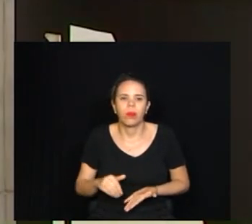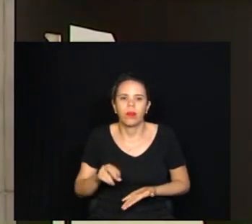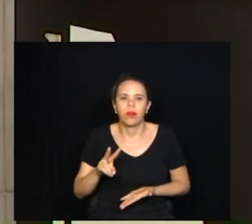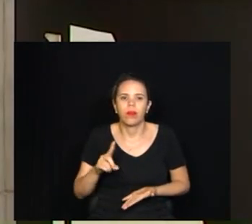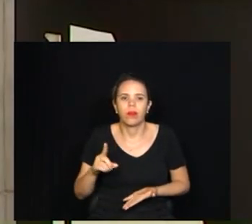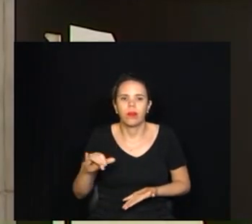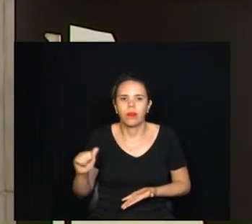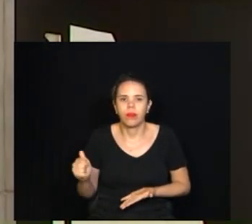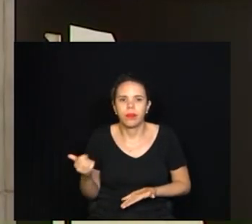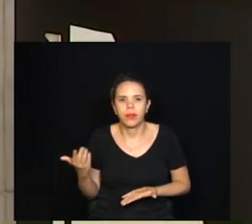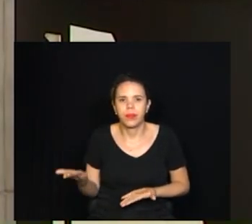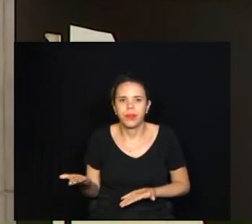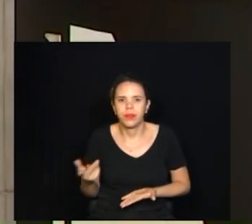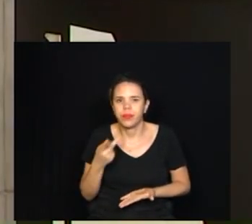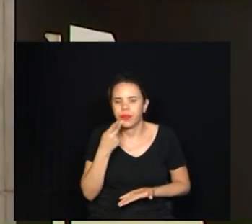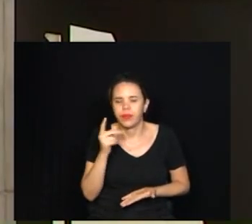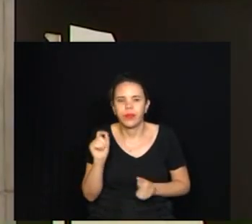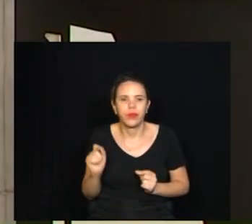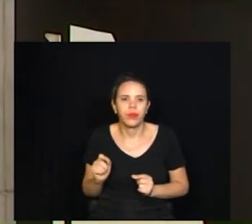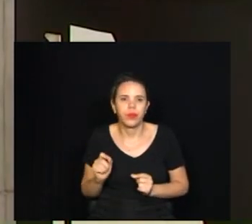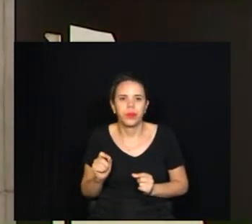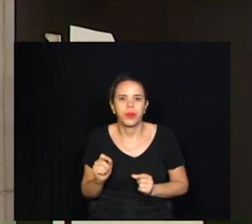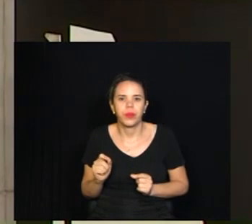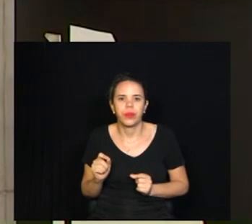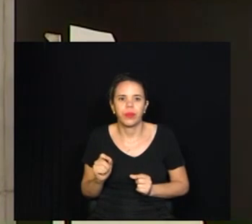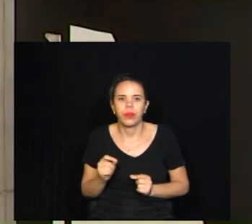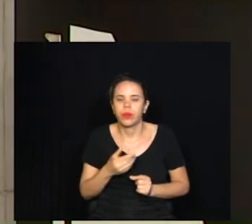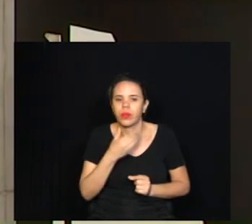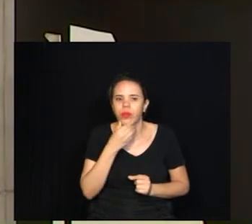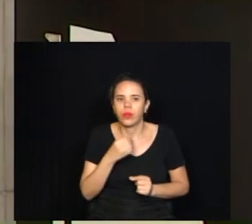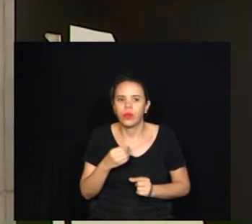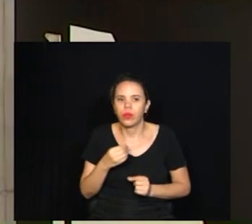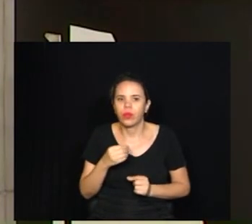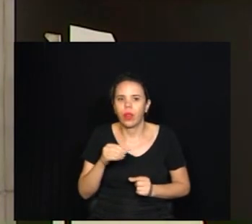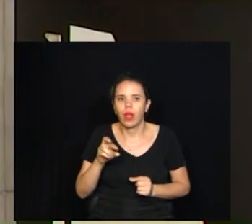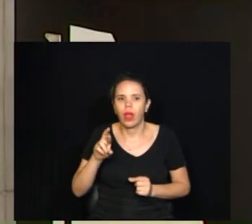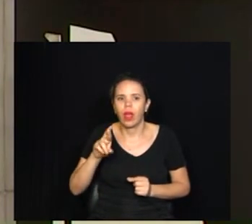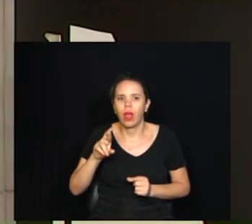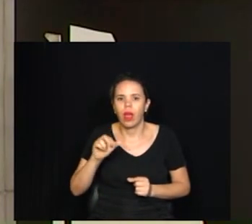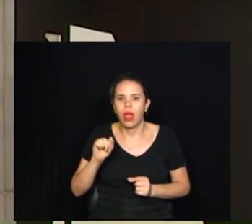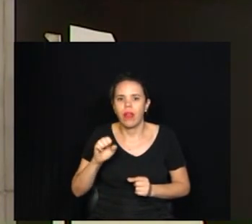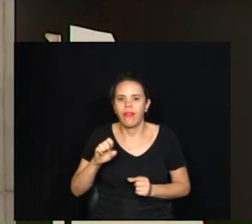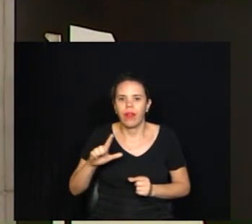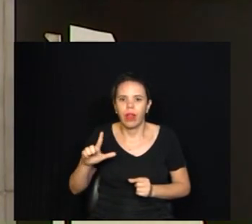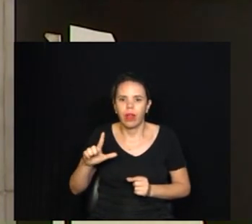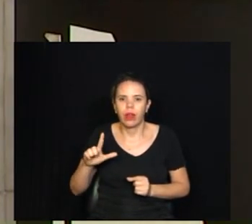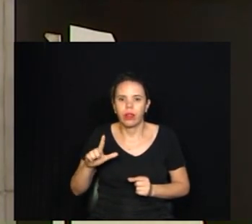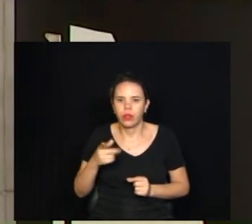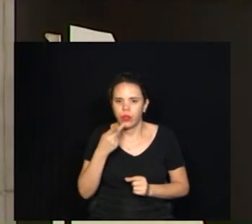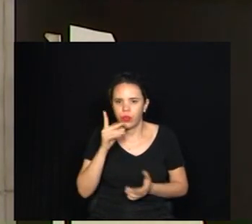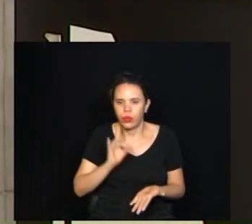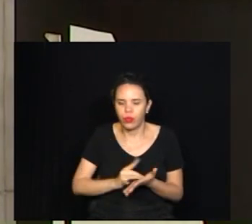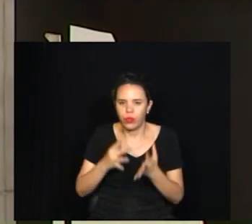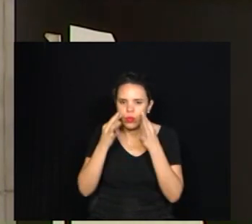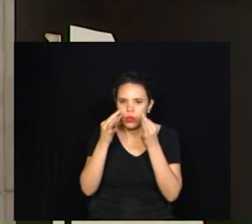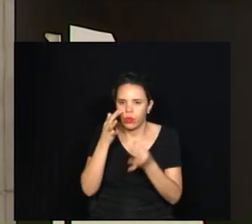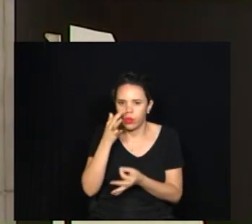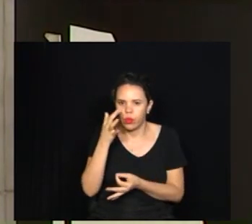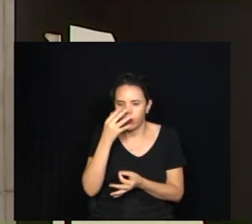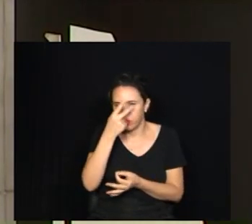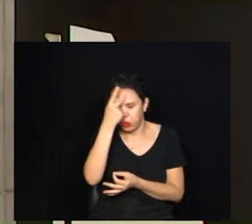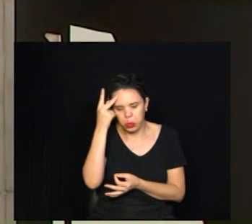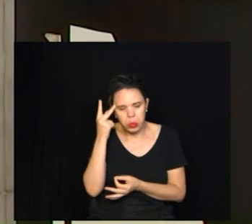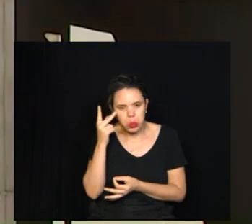Vandercleia Moura, gostaria que a senhora falasse a respeito de um garotinho que estava lá, o Rafael, que de fato chamou a atenção de